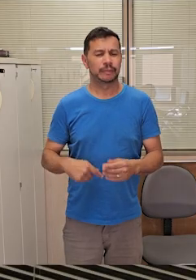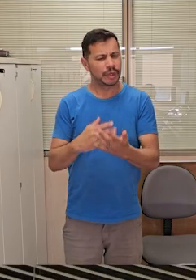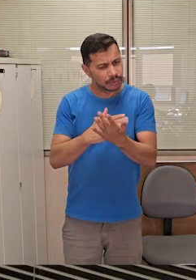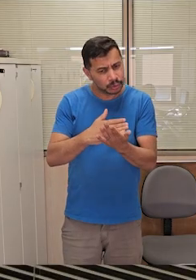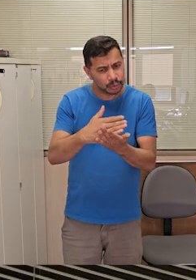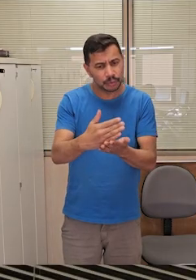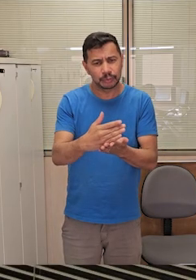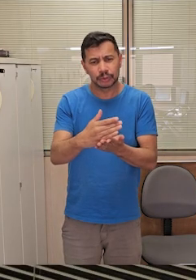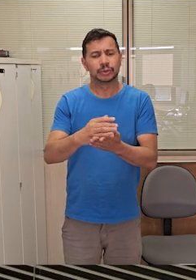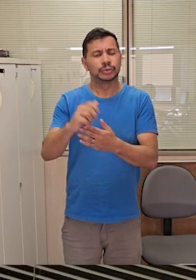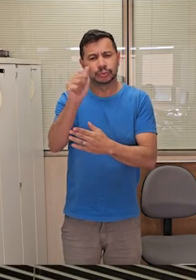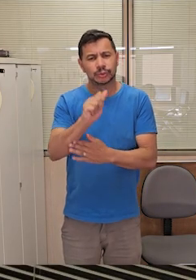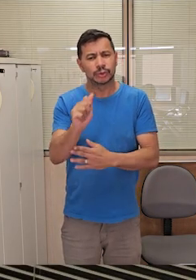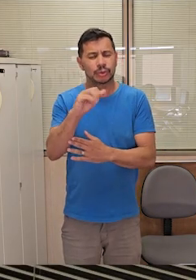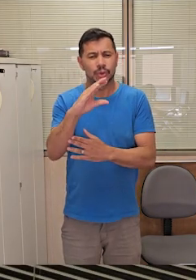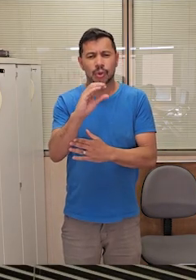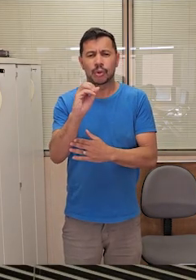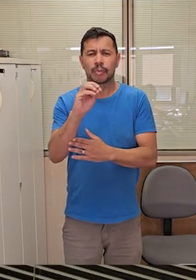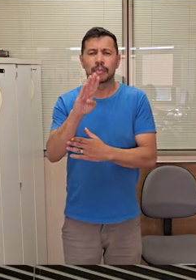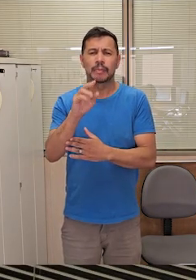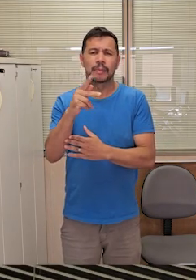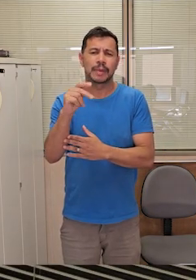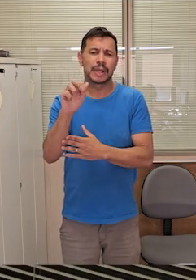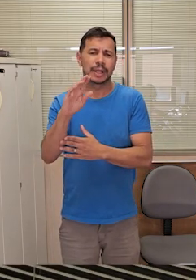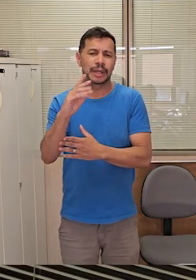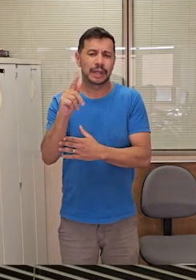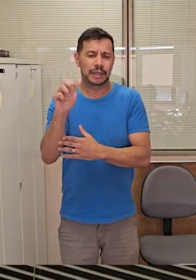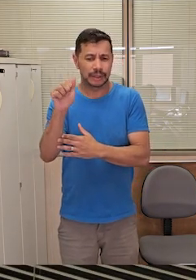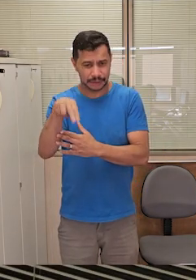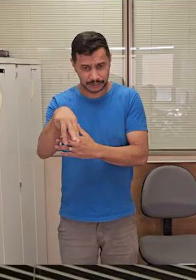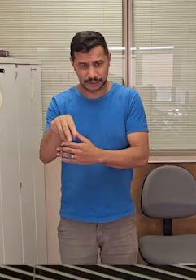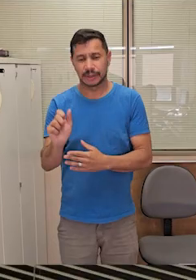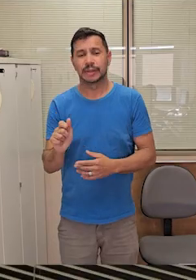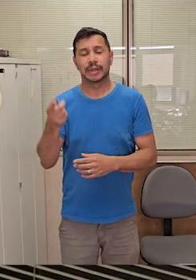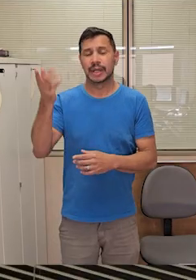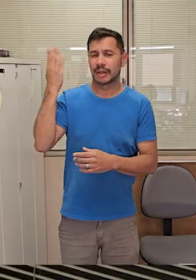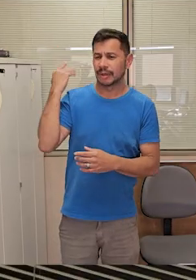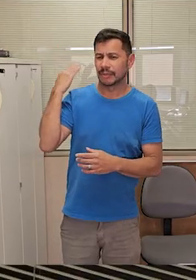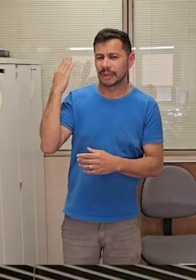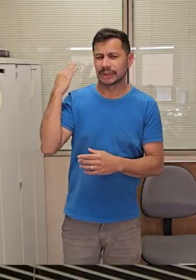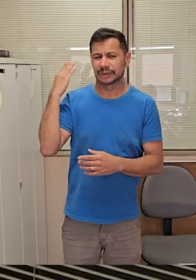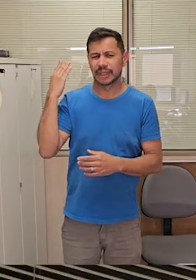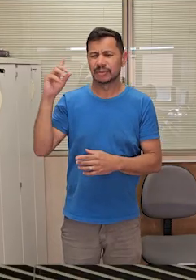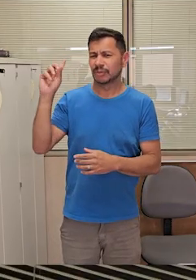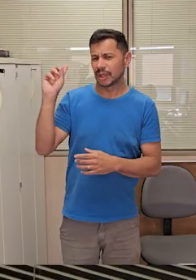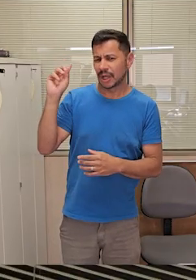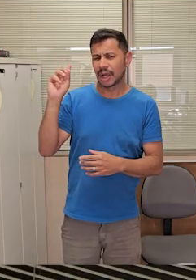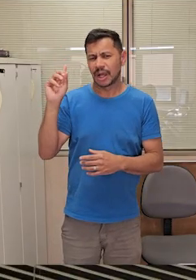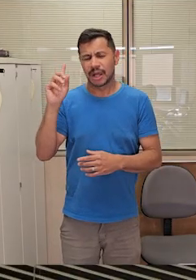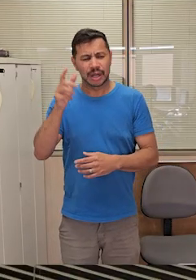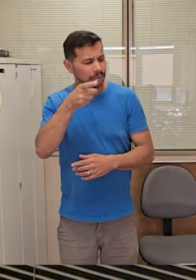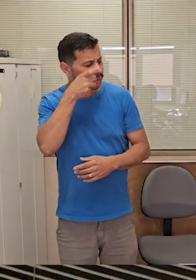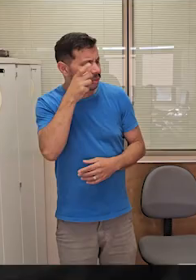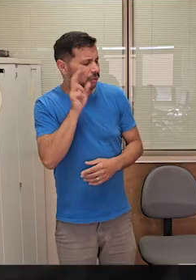toda começou na Copérgrã, onde eu fui diretor adjunto lá em 1977. E lá eu fui